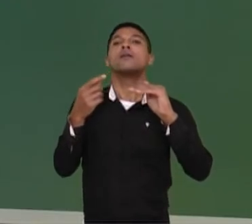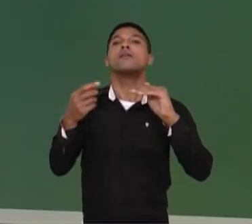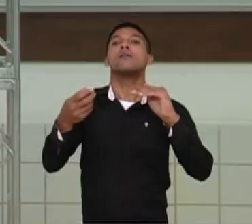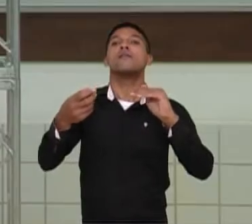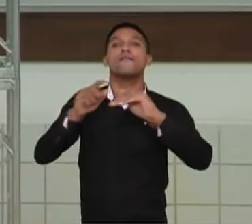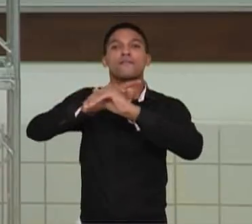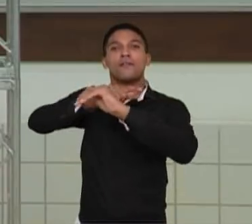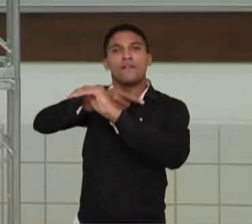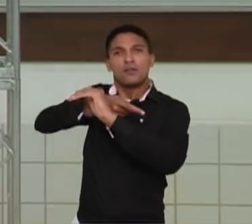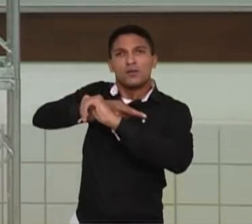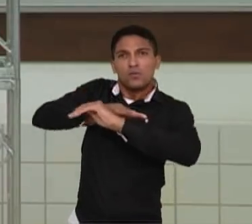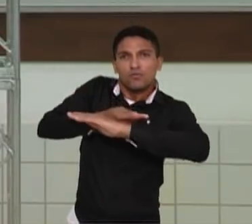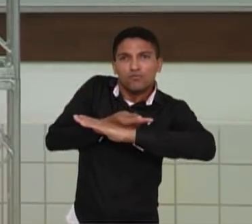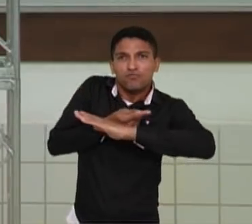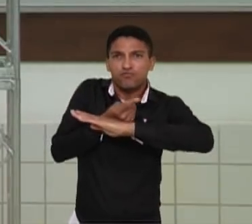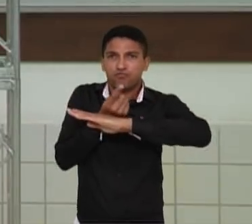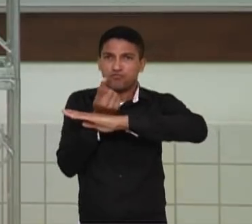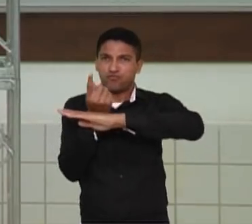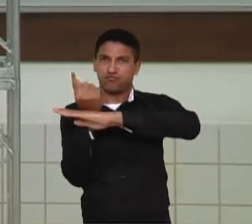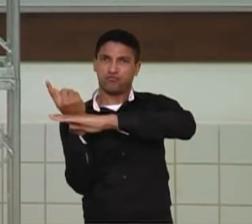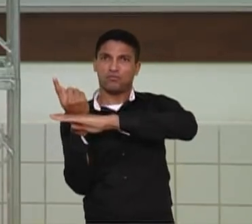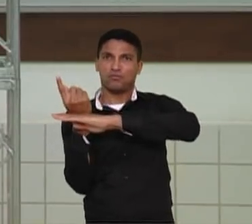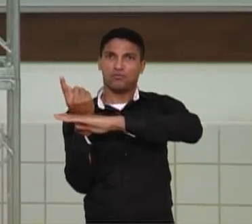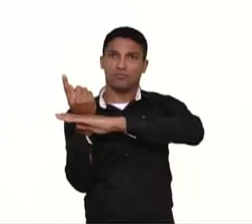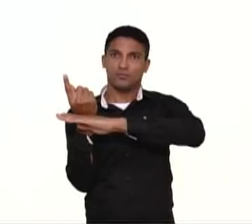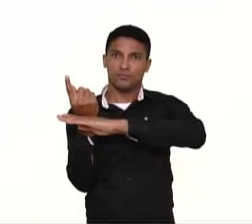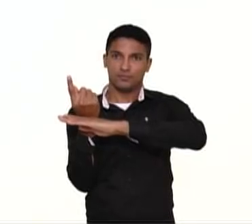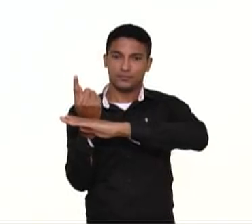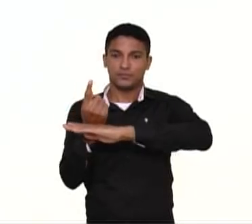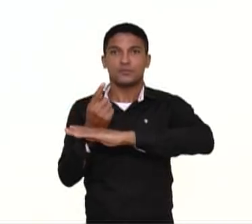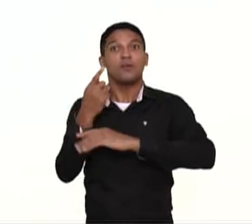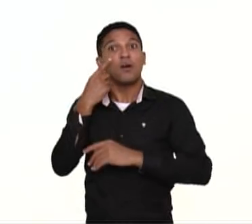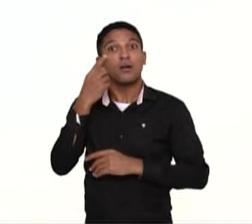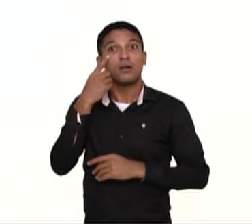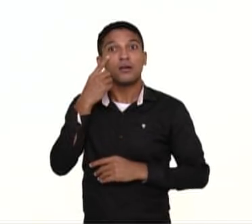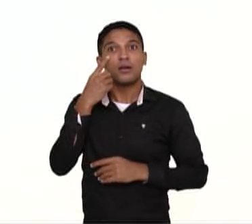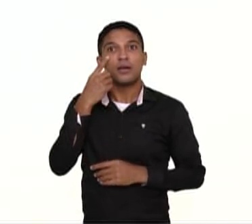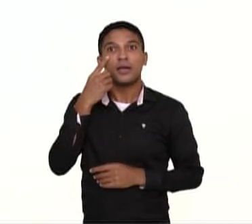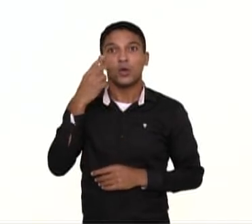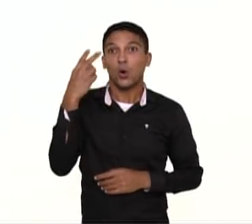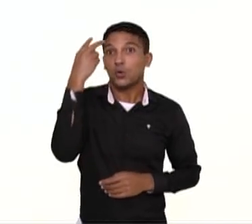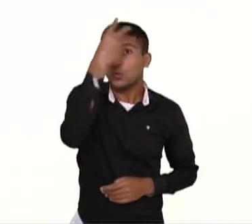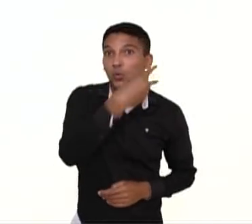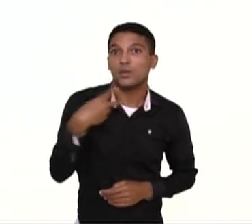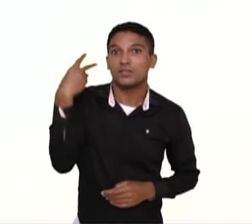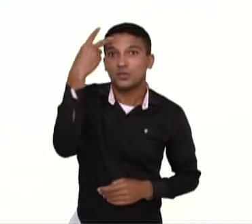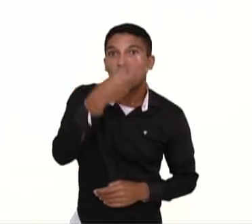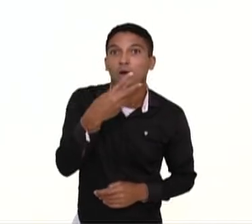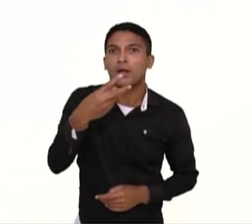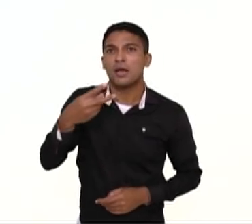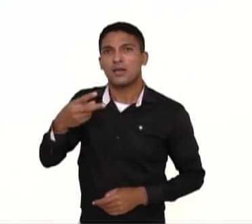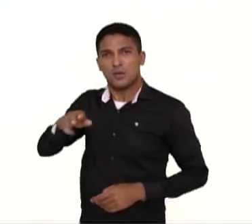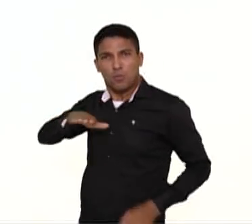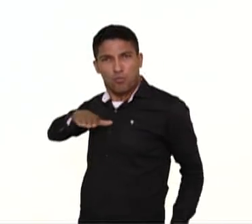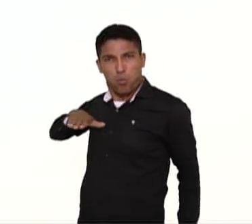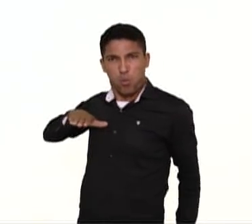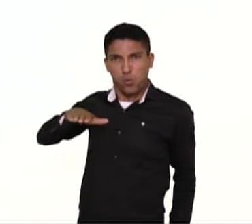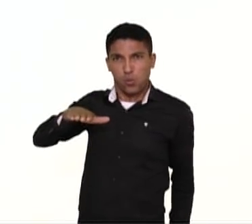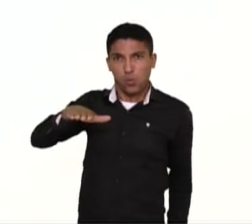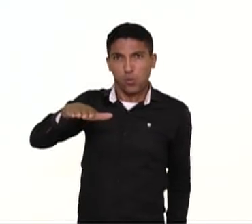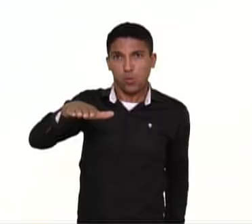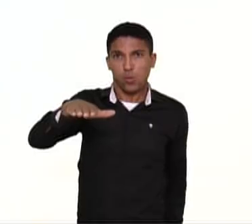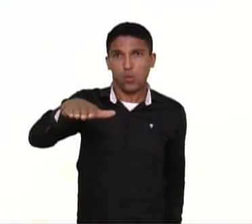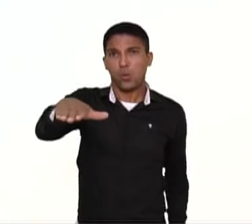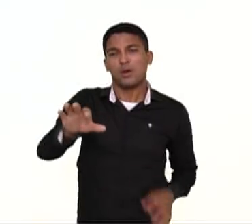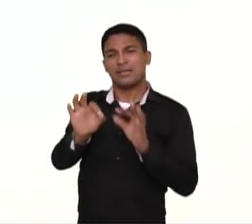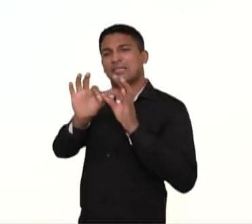veja, ele demora 2 horas para percorrer uma distância de 130 quilômetros. Esse